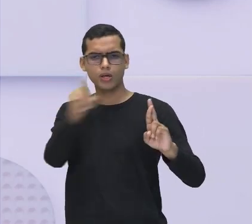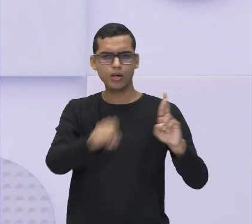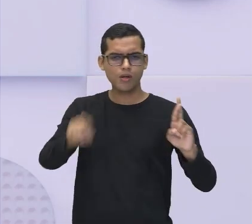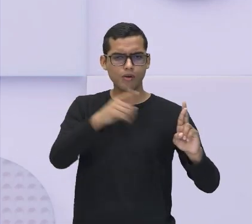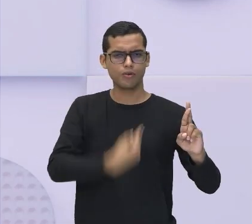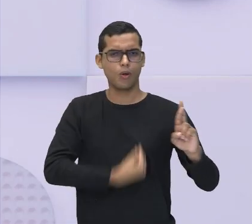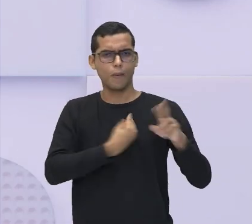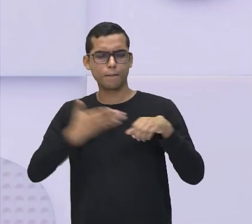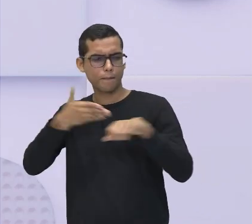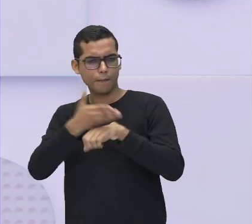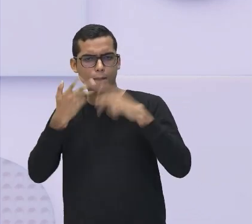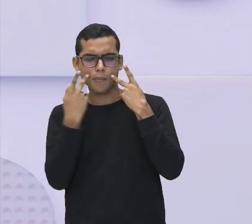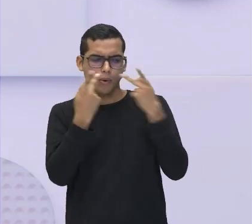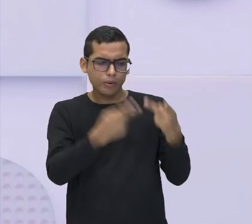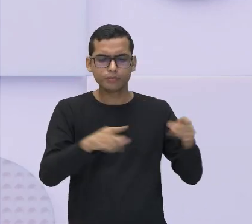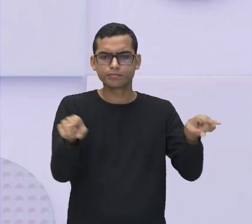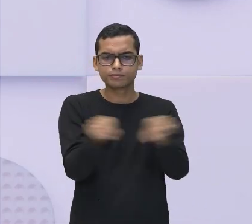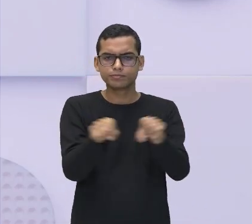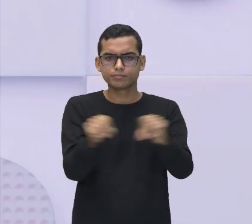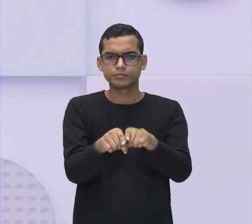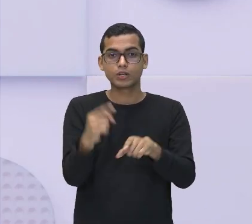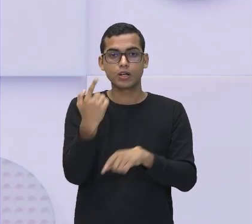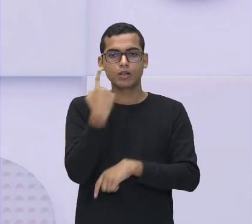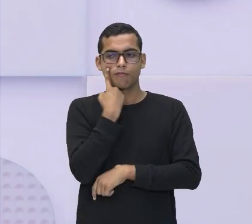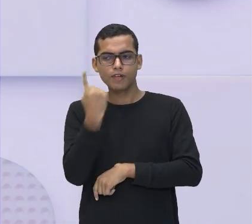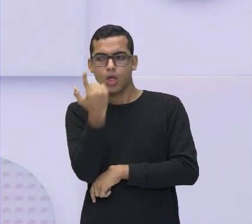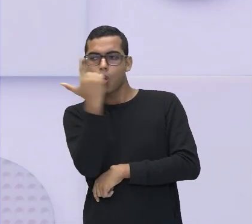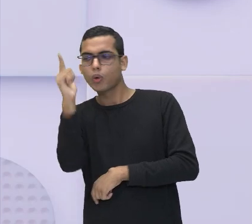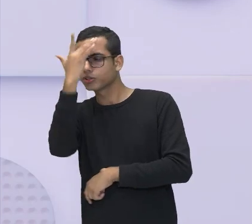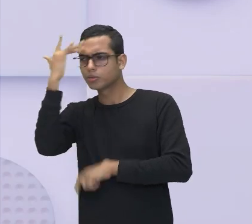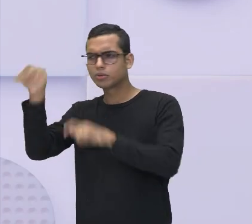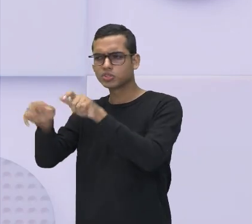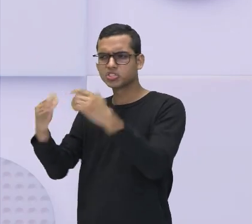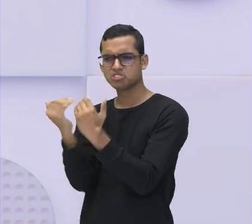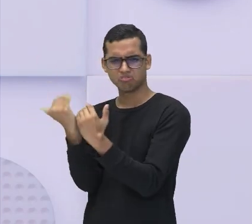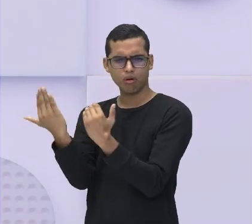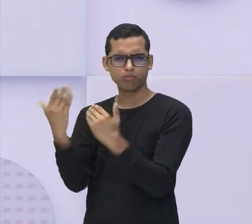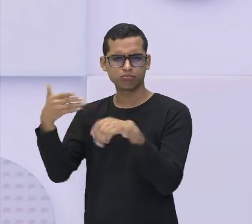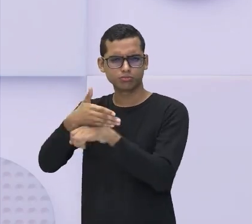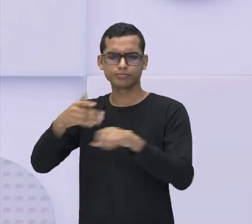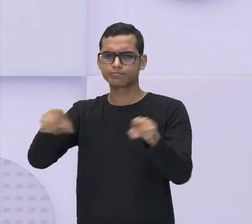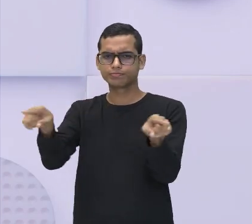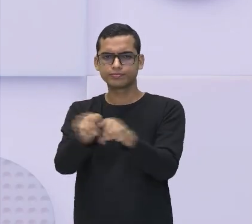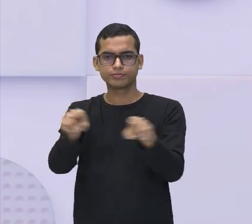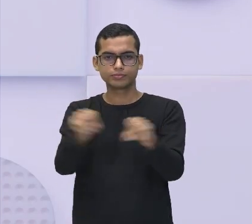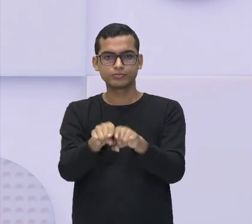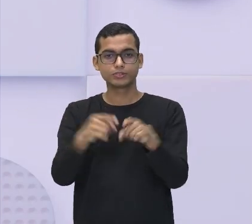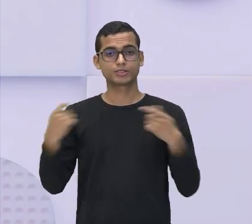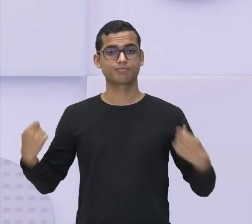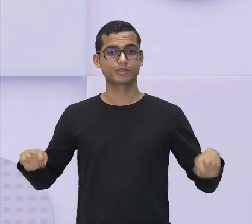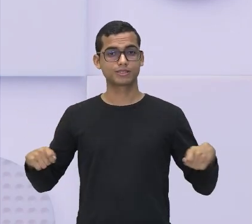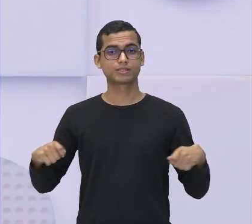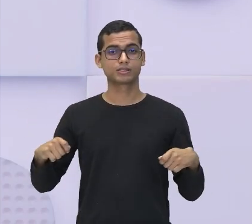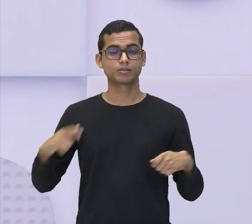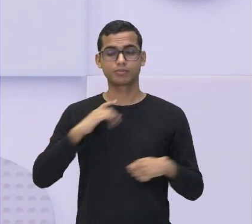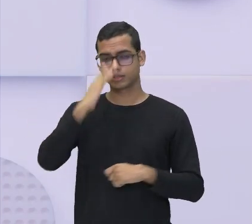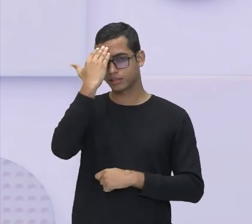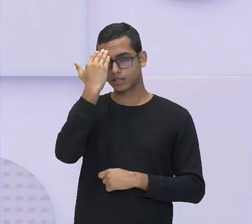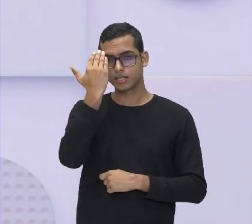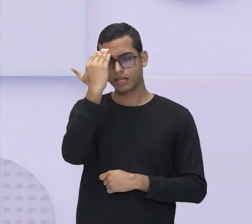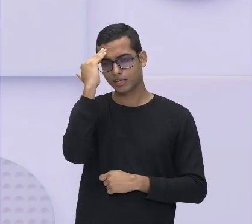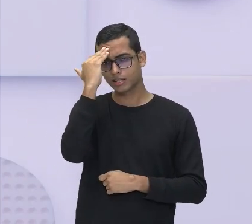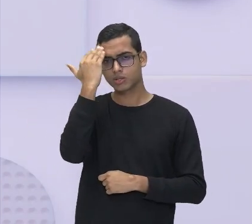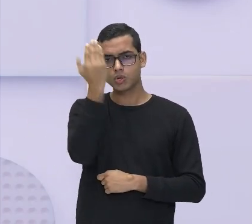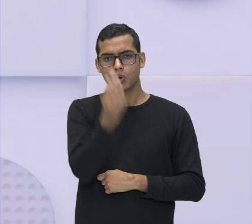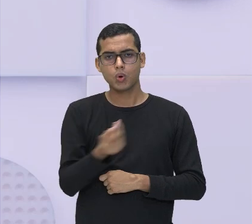vê outras pessoas participando, são necessárias até para poder dar uma melhor resposta para esse campo de